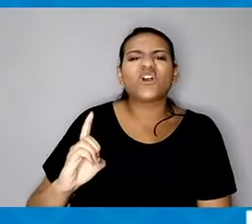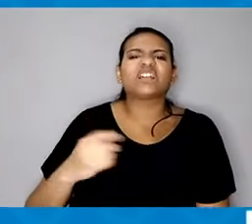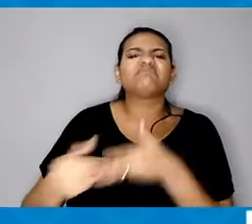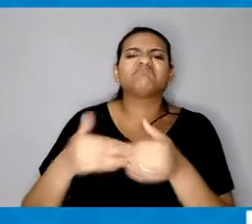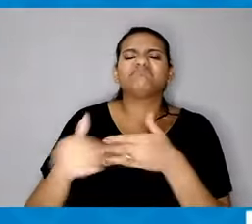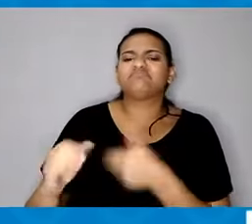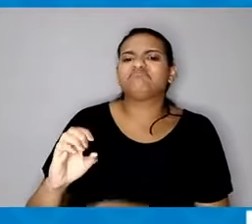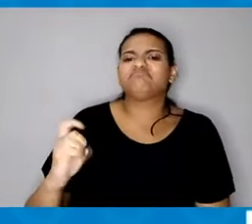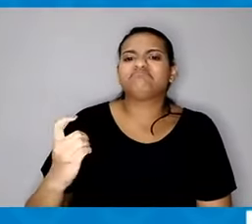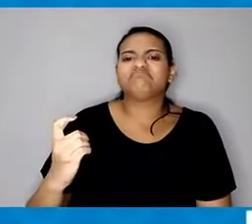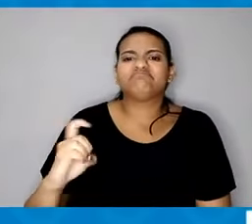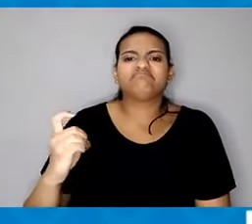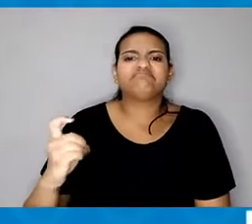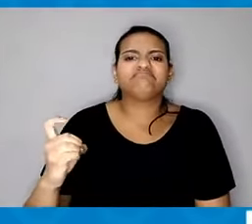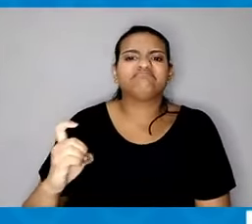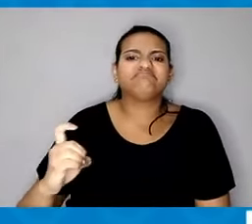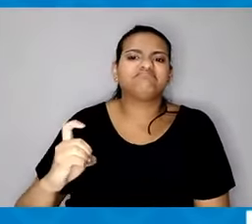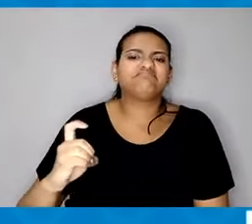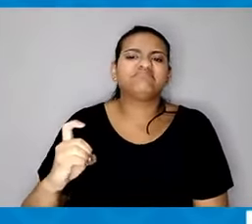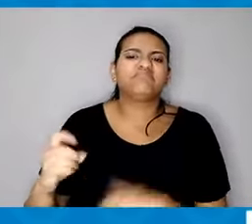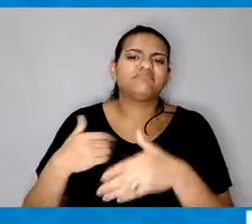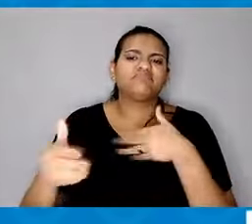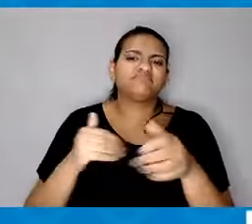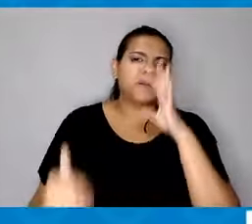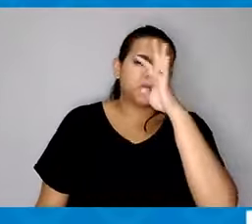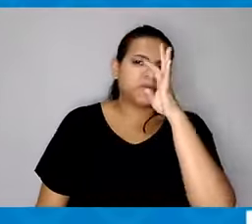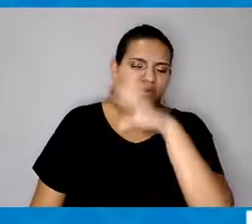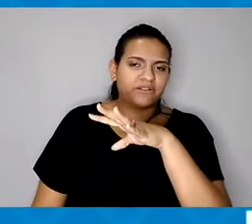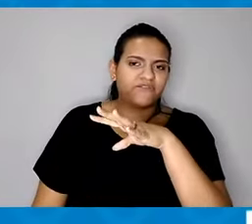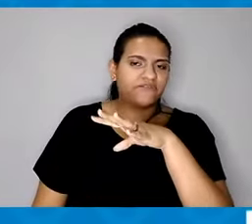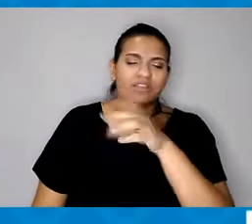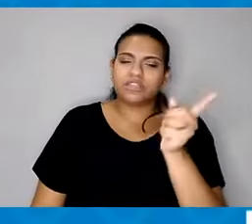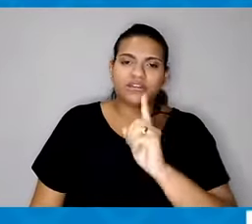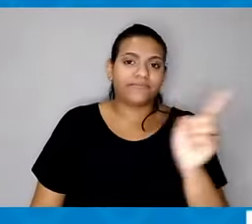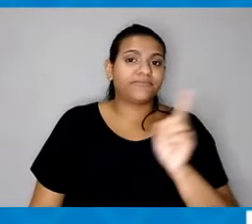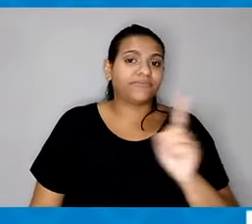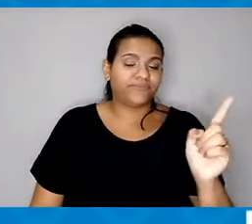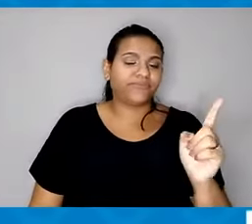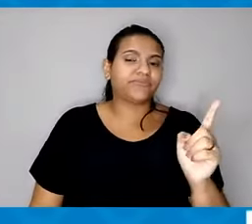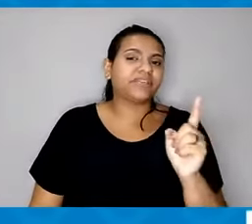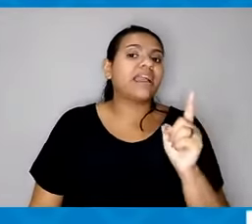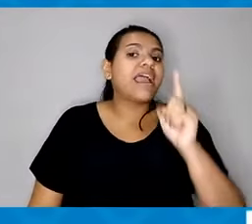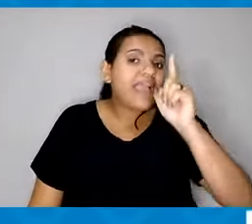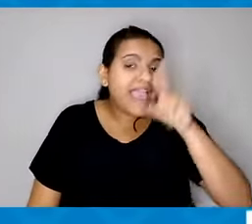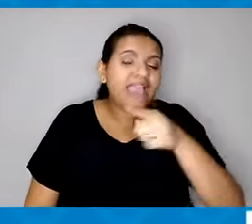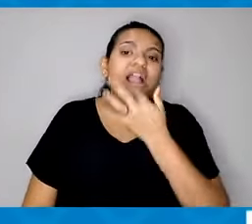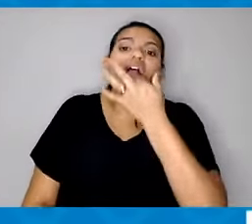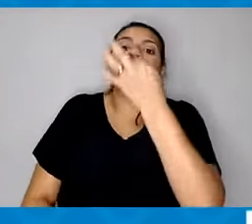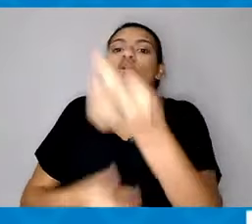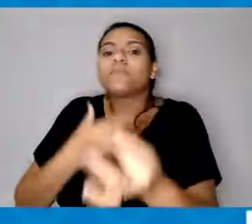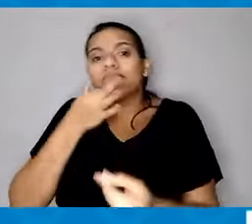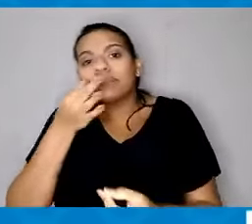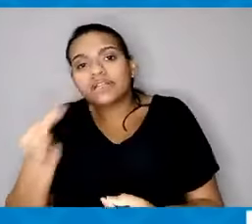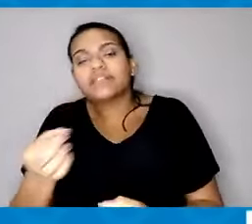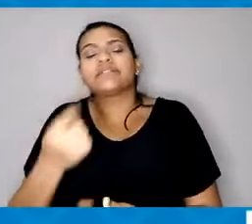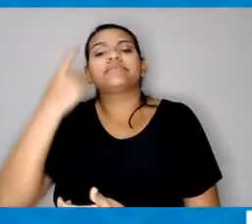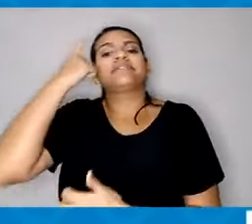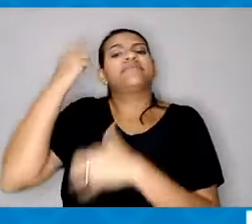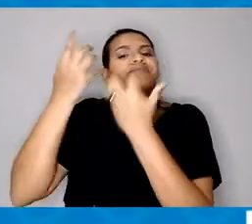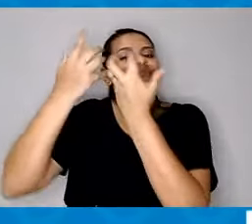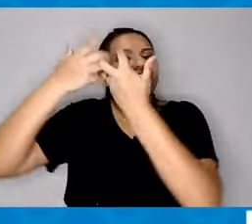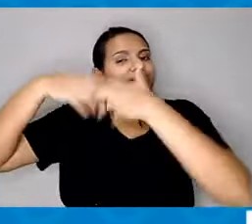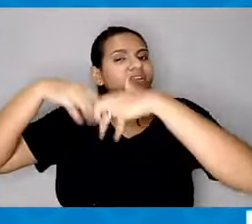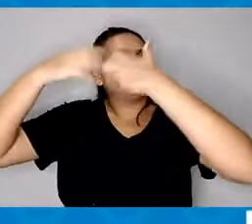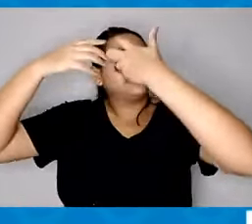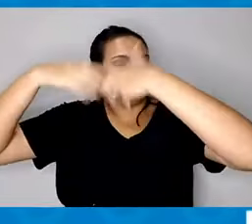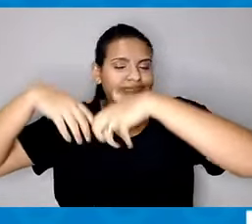Voice Brasil. Voltado para, não para o canto, para a voz, mas para os aspectos conceituais e argumentativos